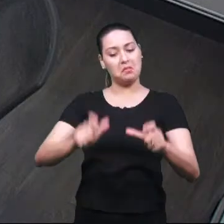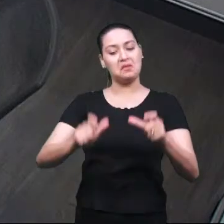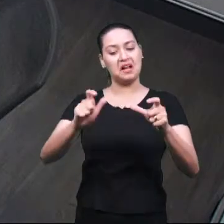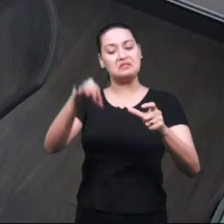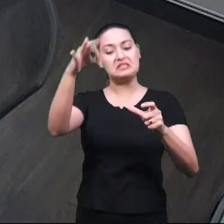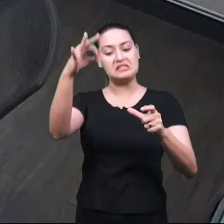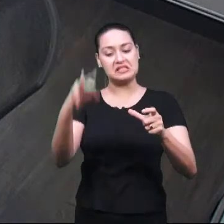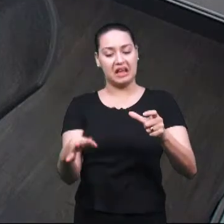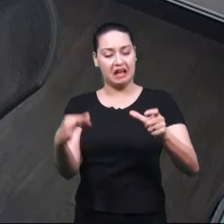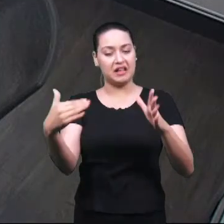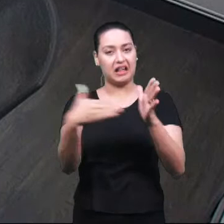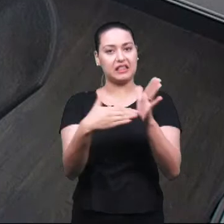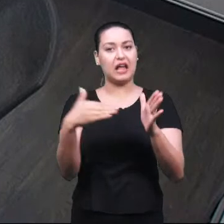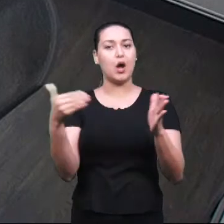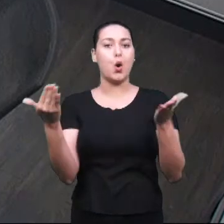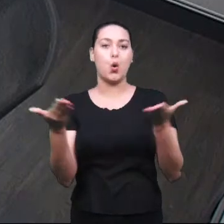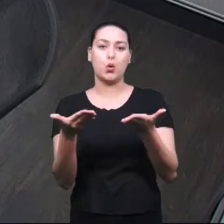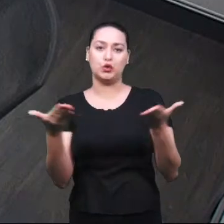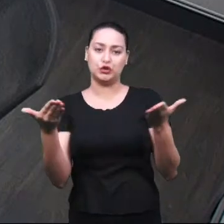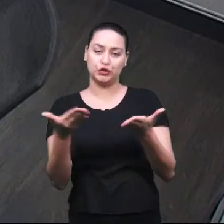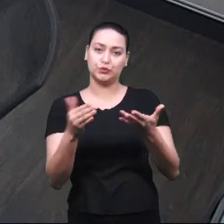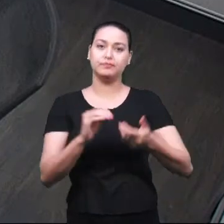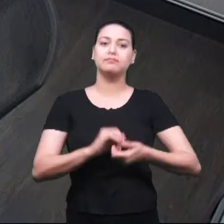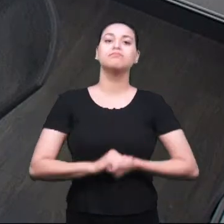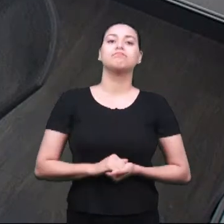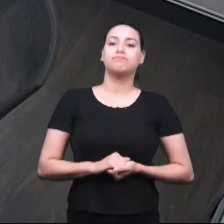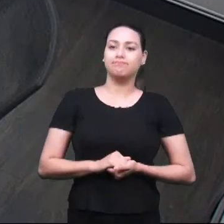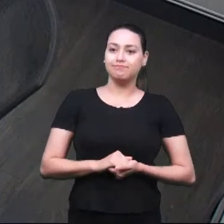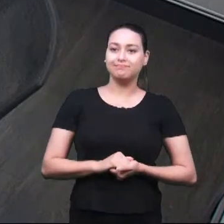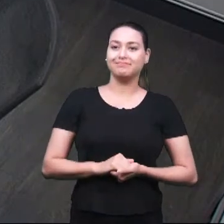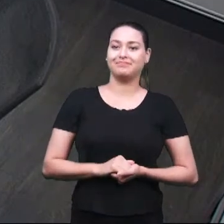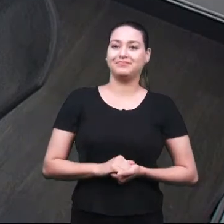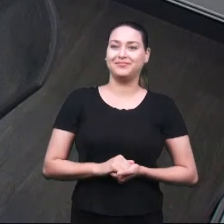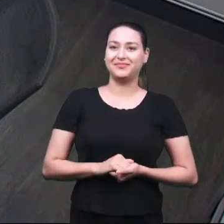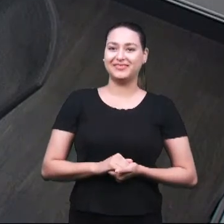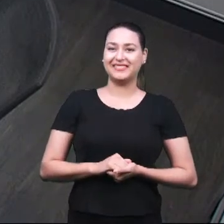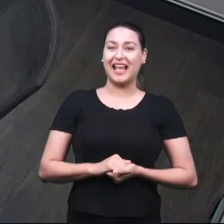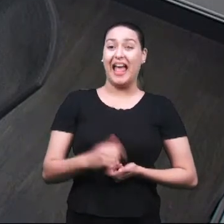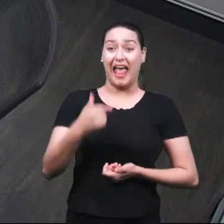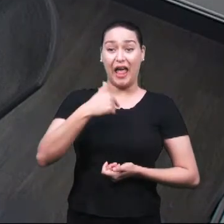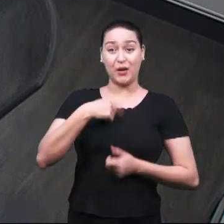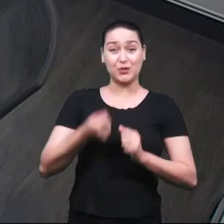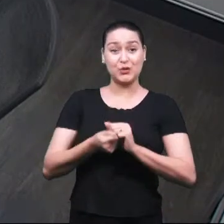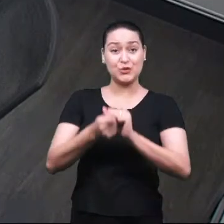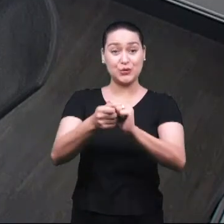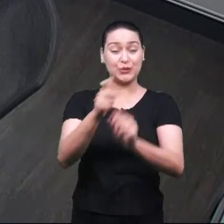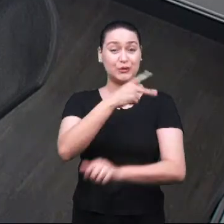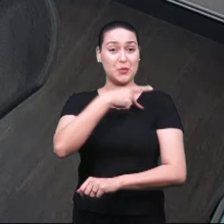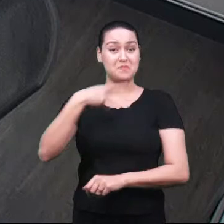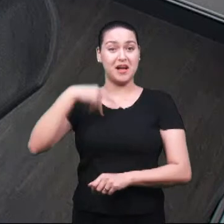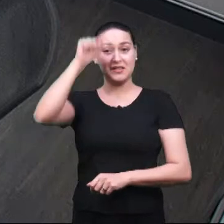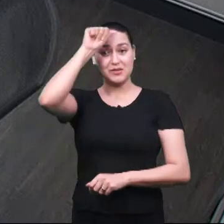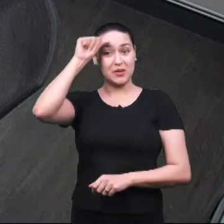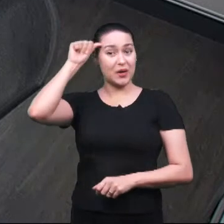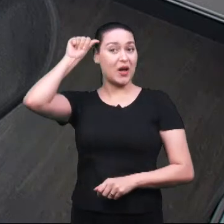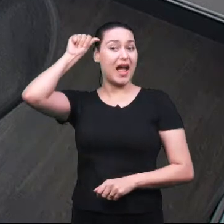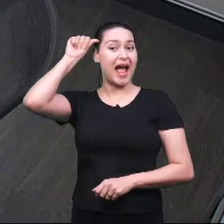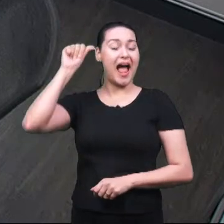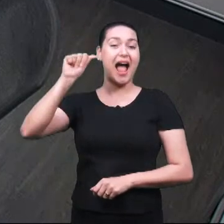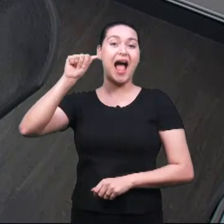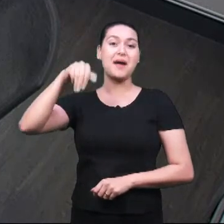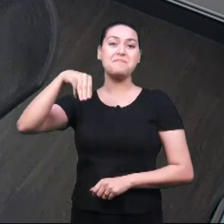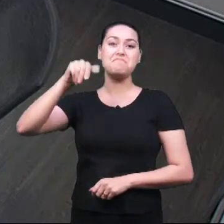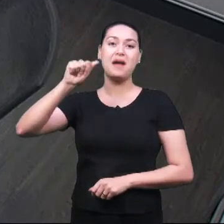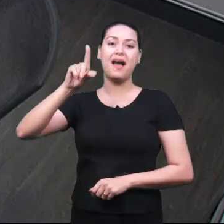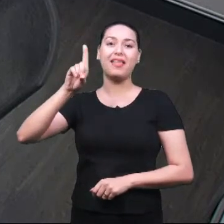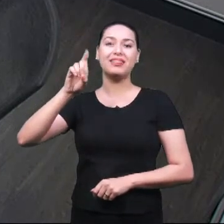dias ali como... Pois então. Passando as cias. Com o pastor Amadeu, né? Pastor Amadeu. Sempre foi o meu pastor, e eu tive